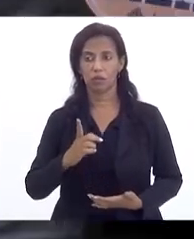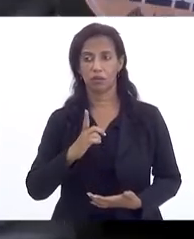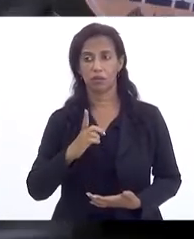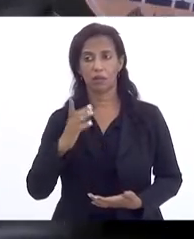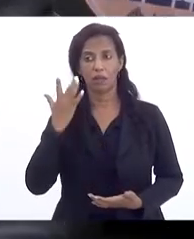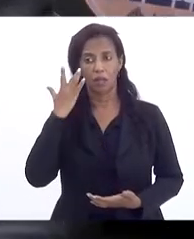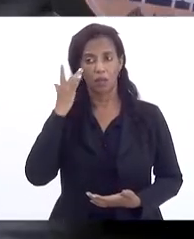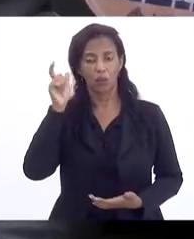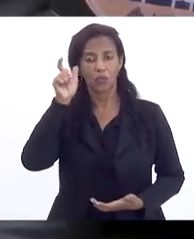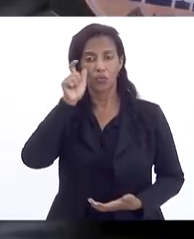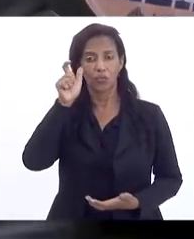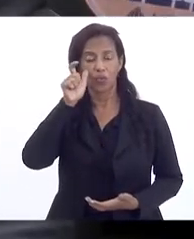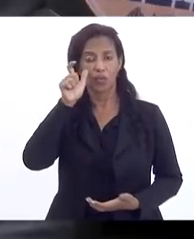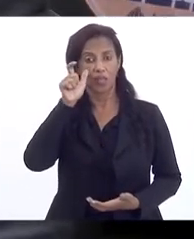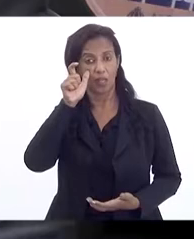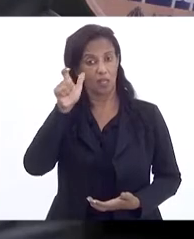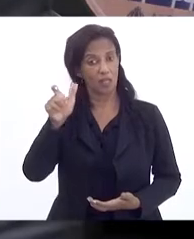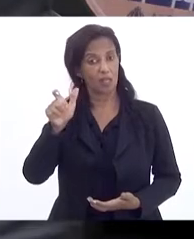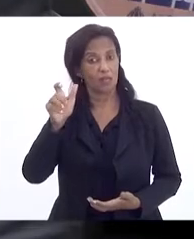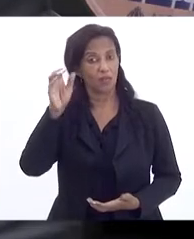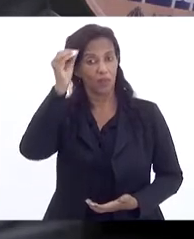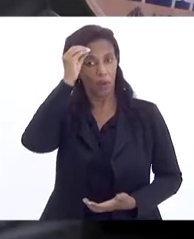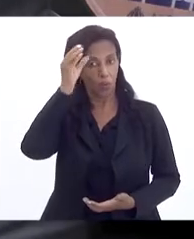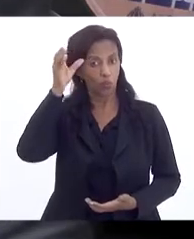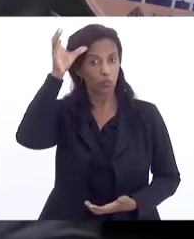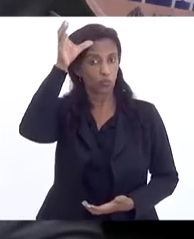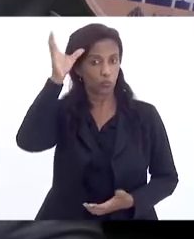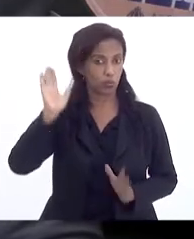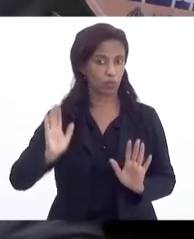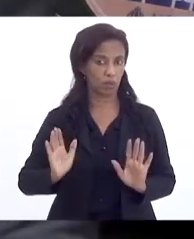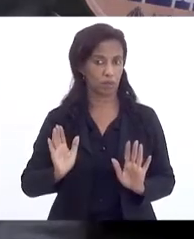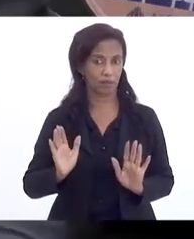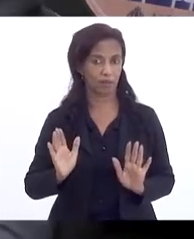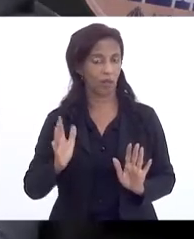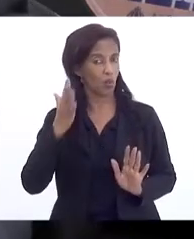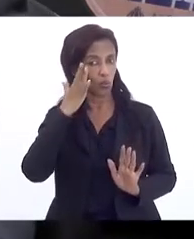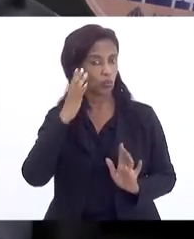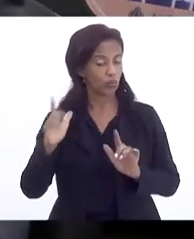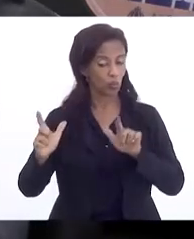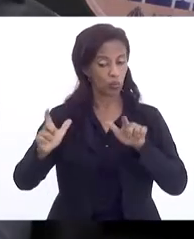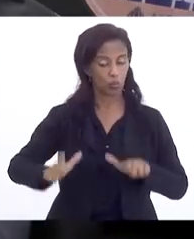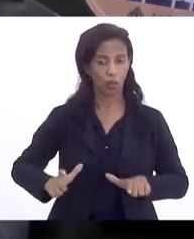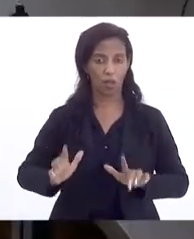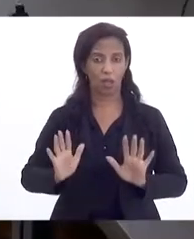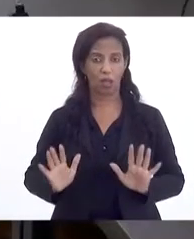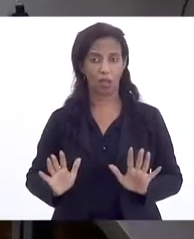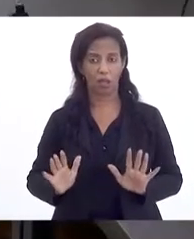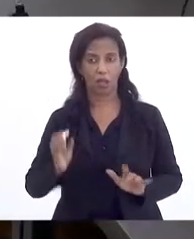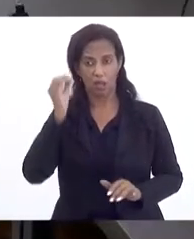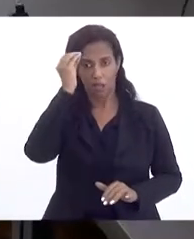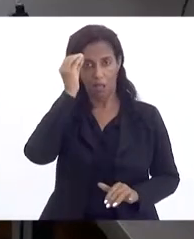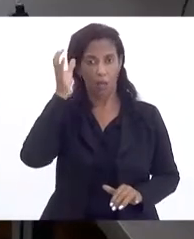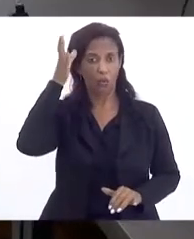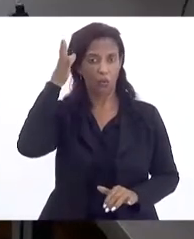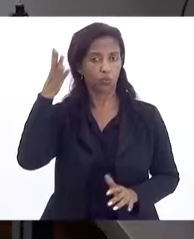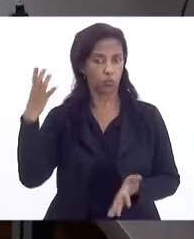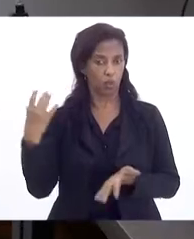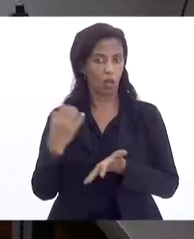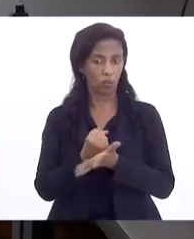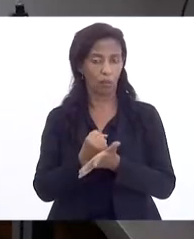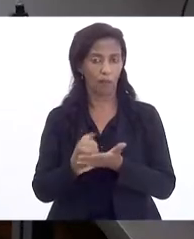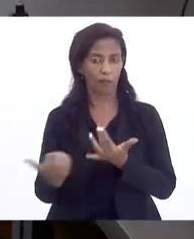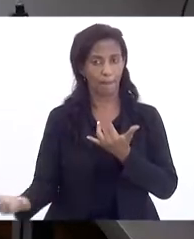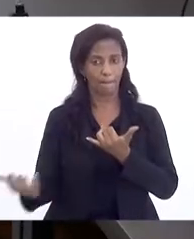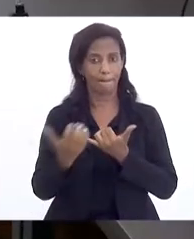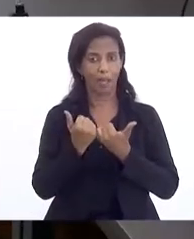foi tombar a cultura de ter uma feira de lixo, mas a redação está tombada. A cultura está tombada. A cultura está tombada. Porque, muito